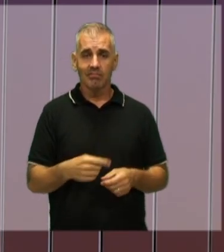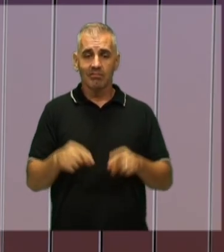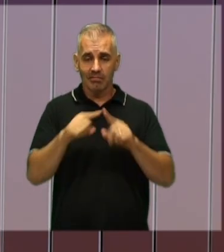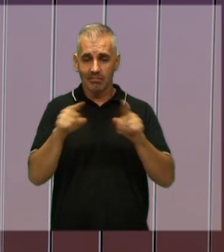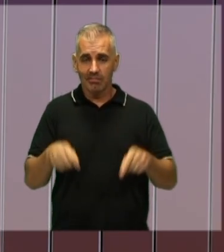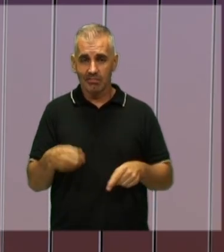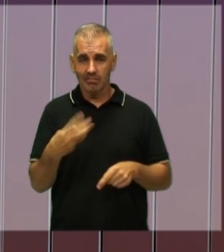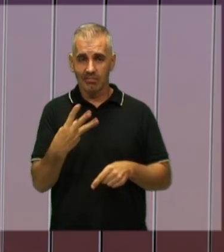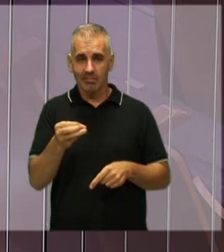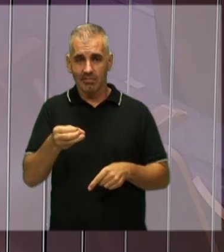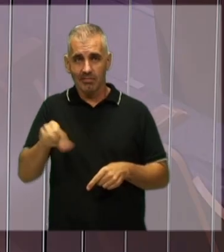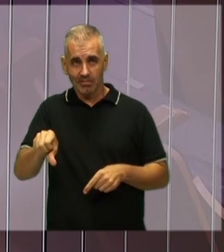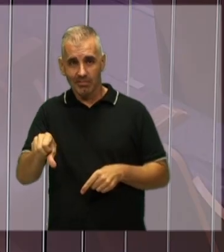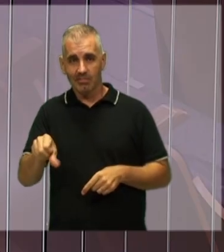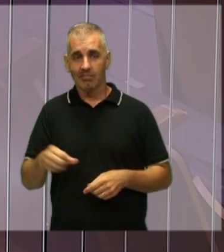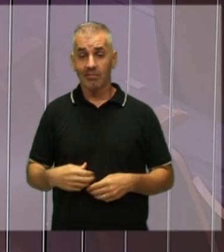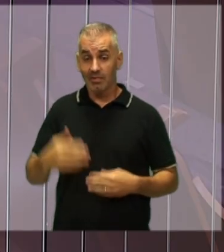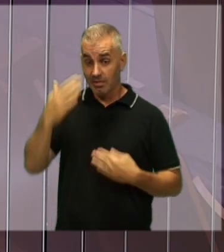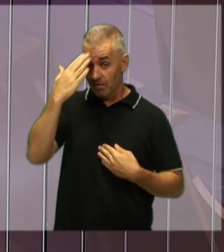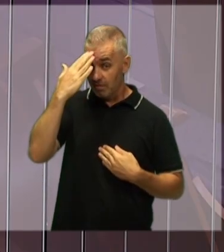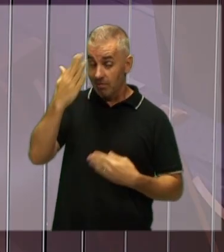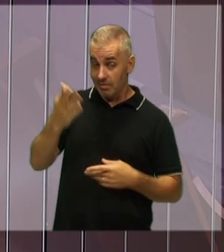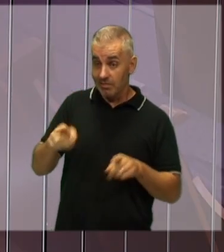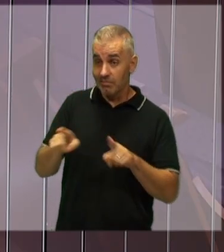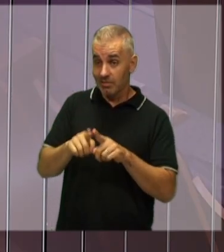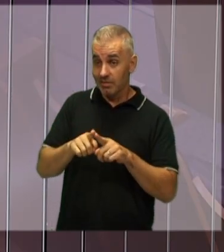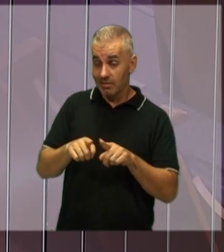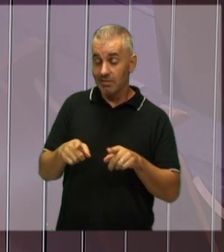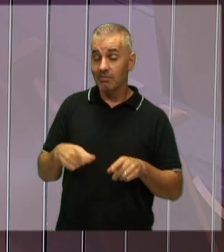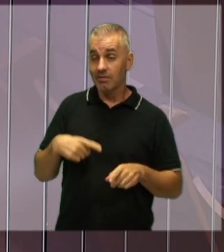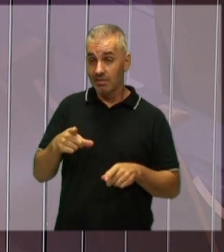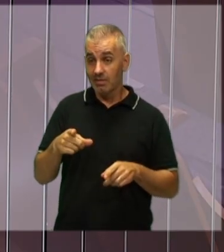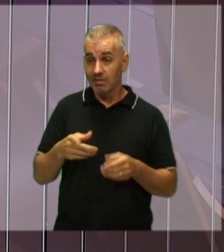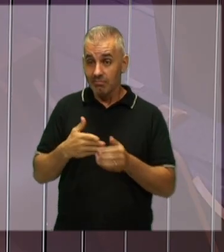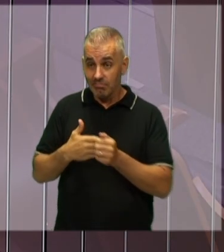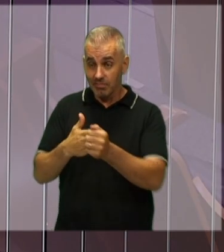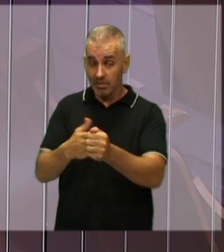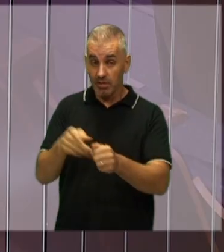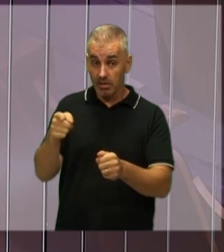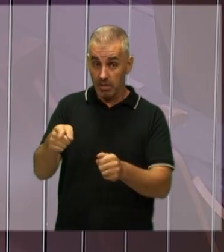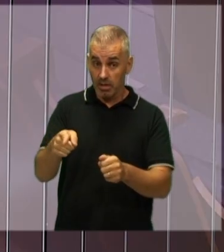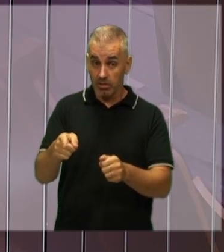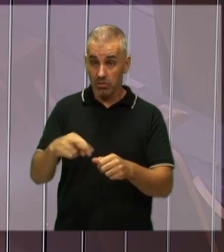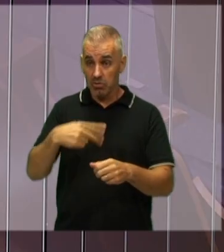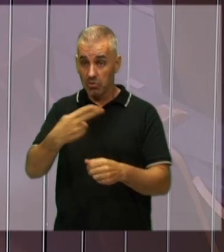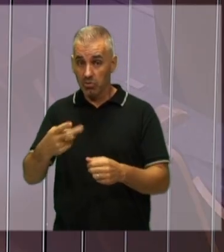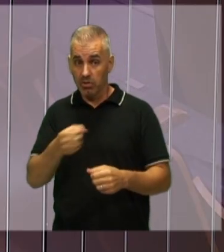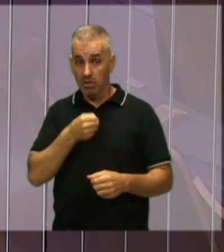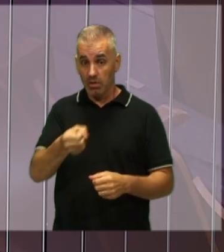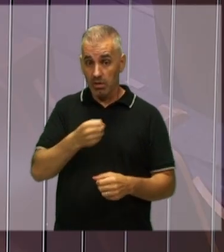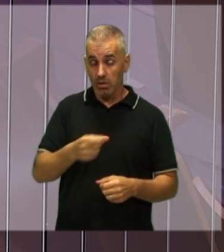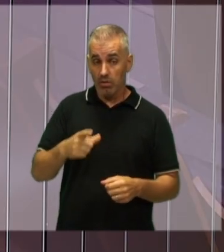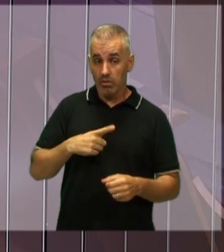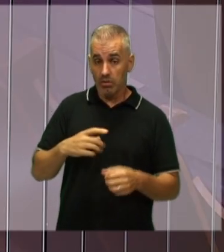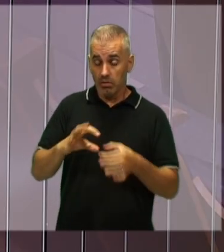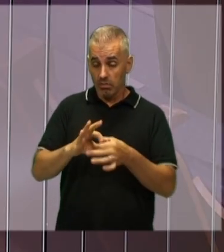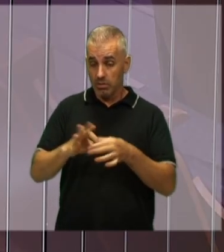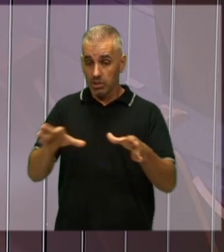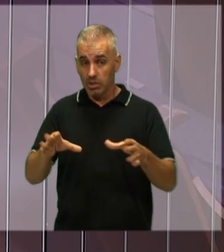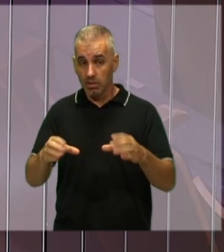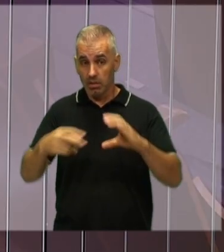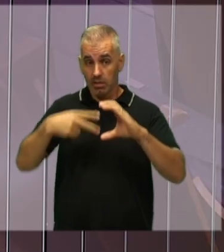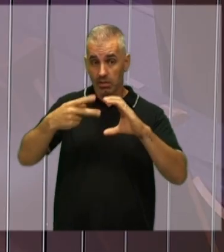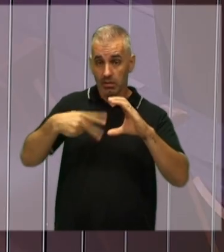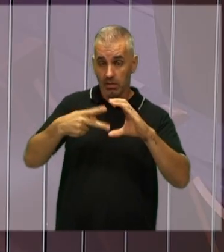309. Tá bom? E obrigado a você também que nos acompanhou. Lembrando que esta e outras entrevistas estão disponíveis no canal